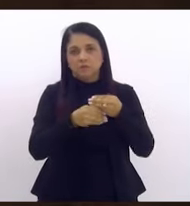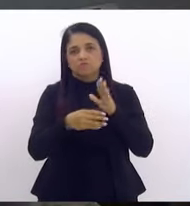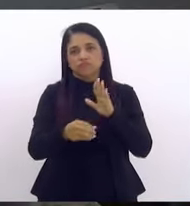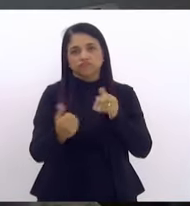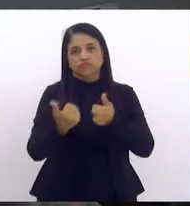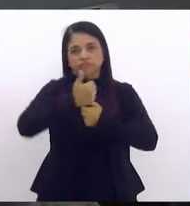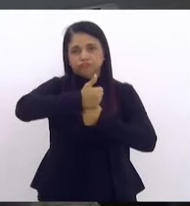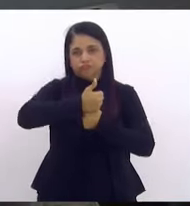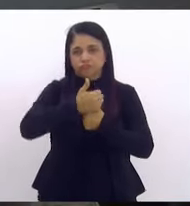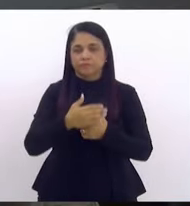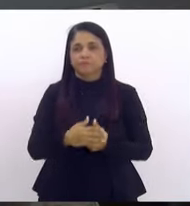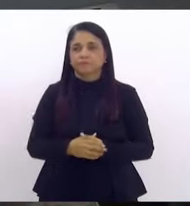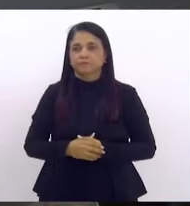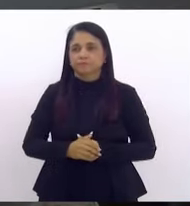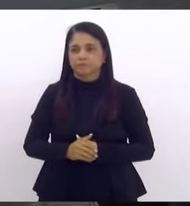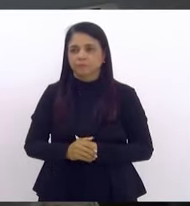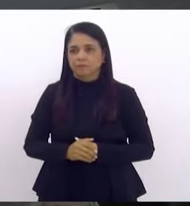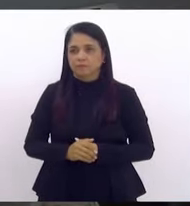substitutivo.